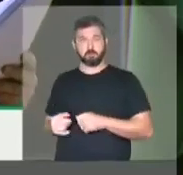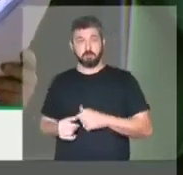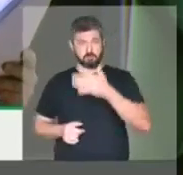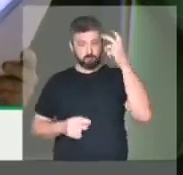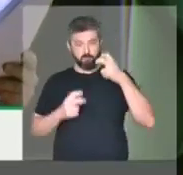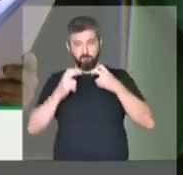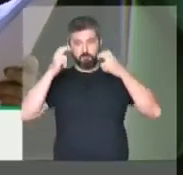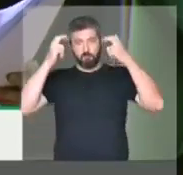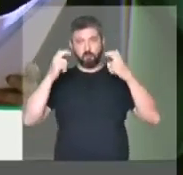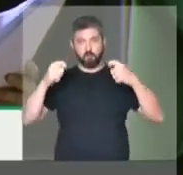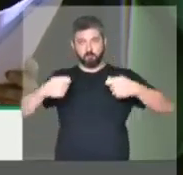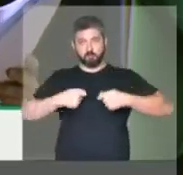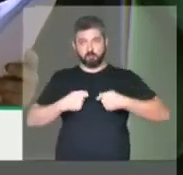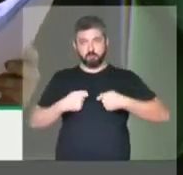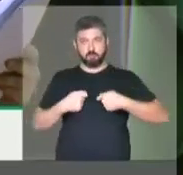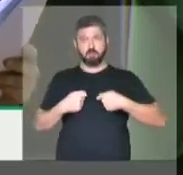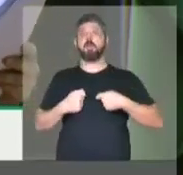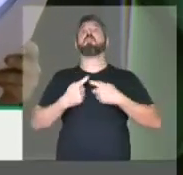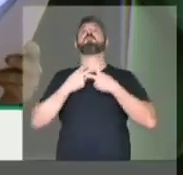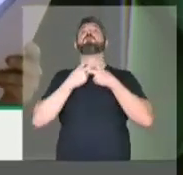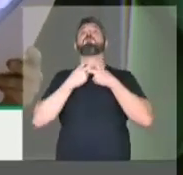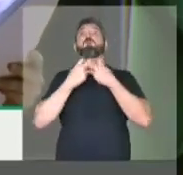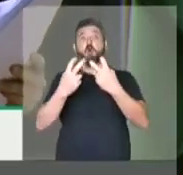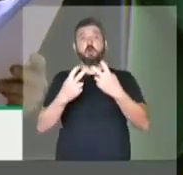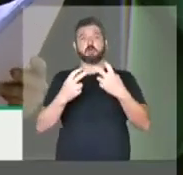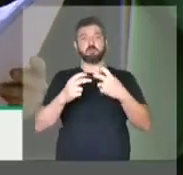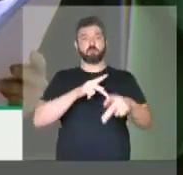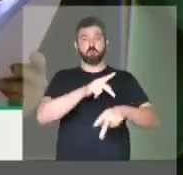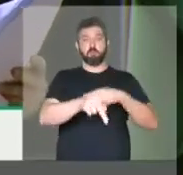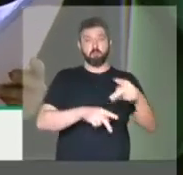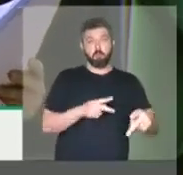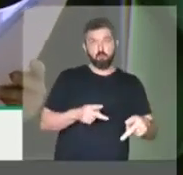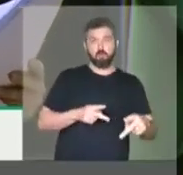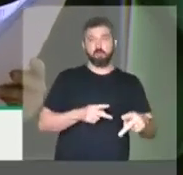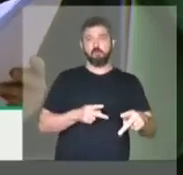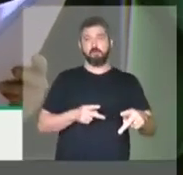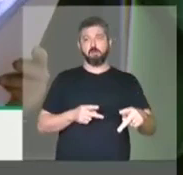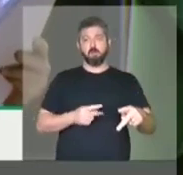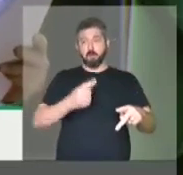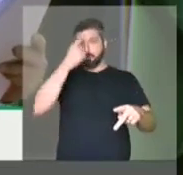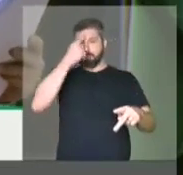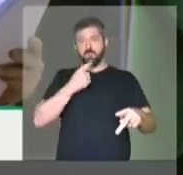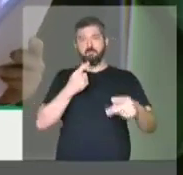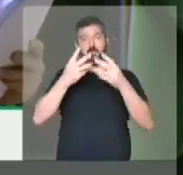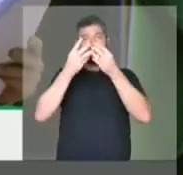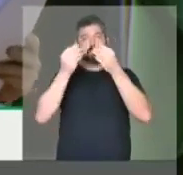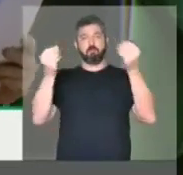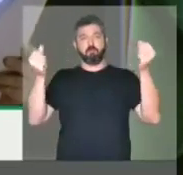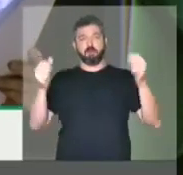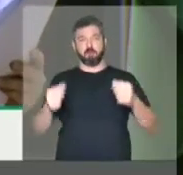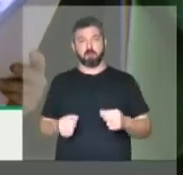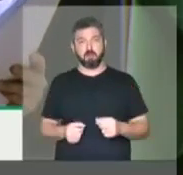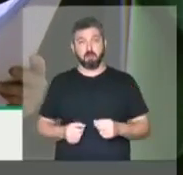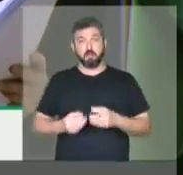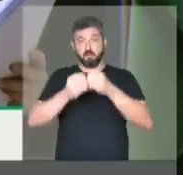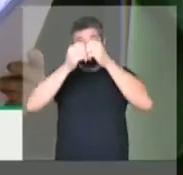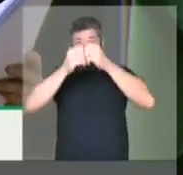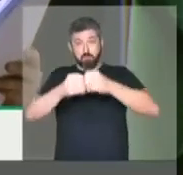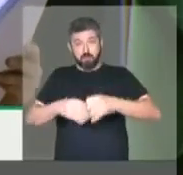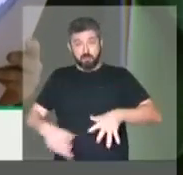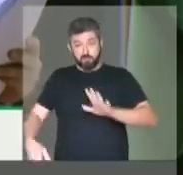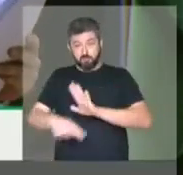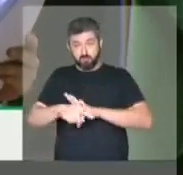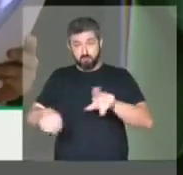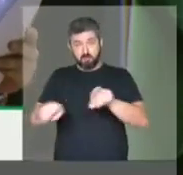vergonha da condição de eco das vozes alheias, despersonalizados que são, com prejuízo de